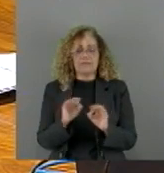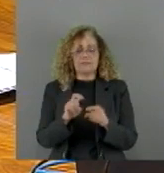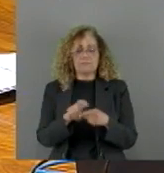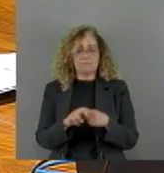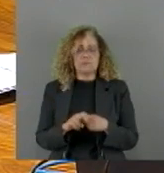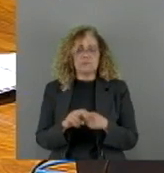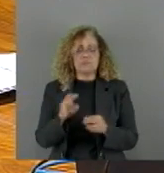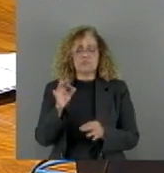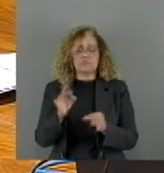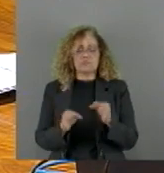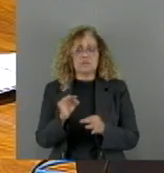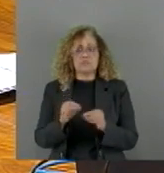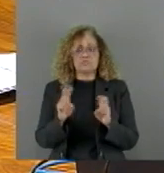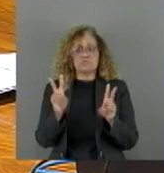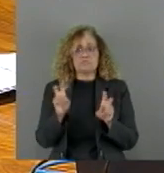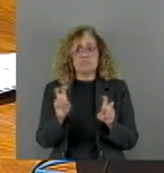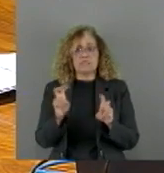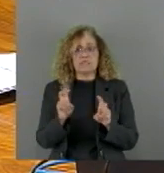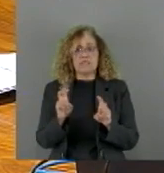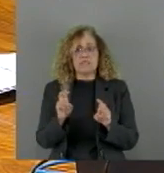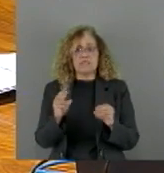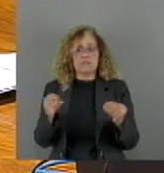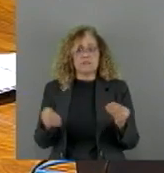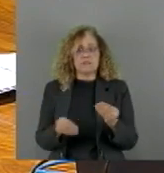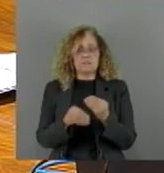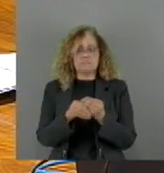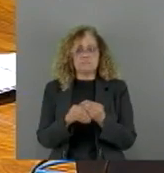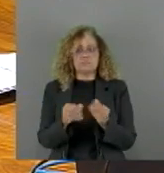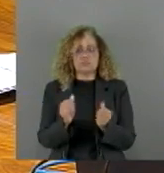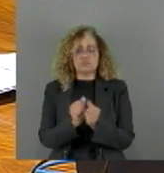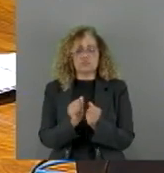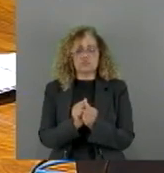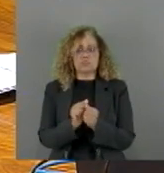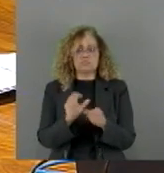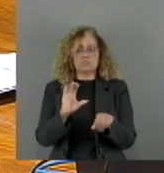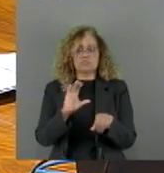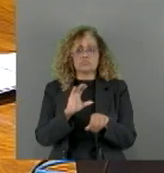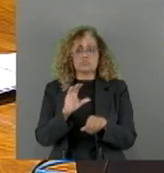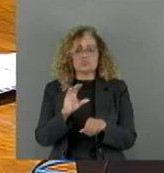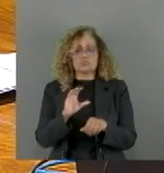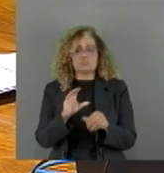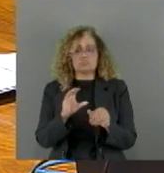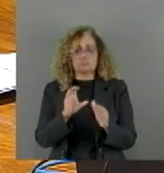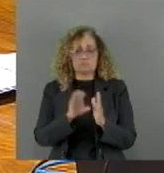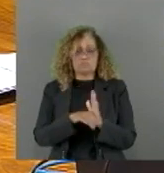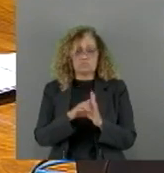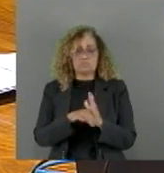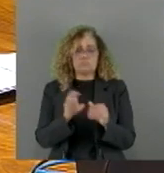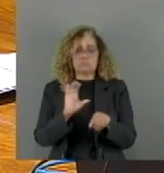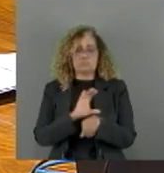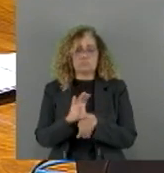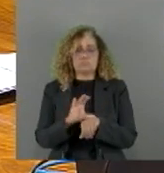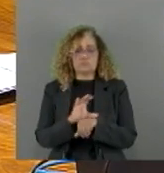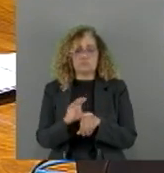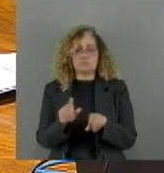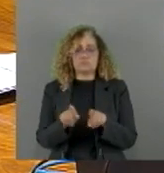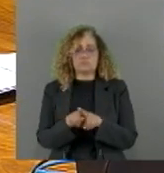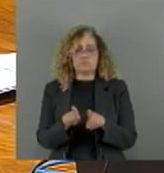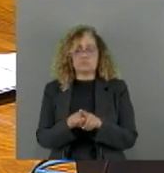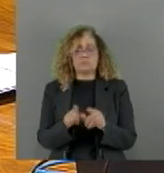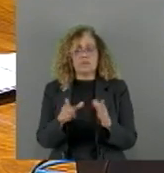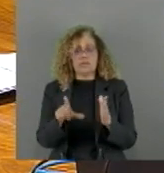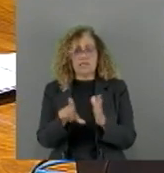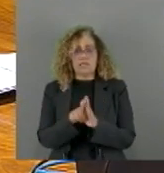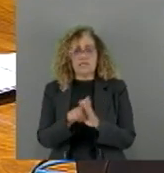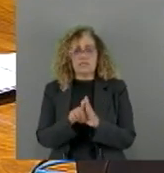juridicidade, a matéria está em consonância com o ordenamento jurídico nacional, inclusive no que concerne a técnica legislativa,